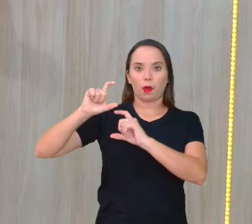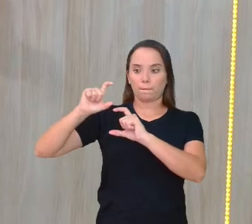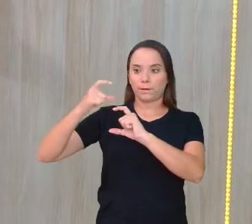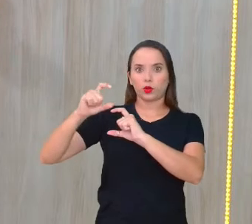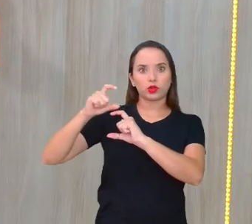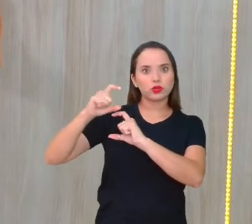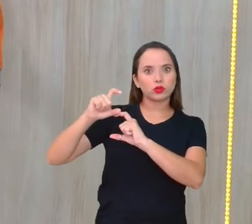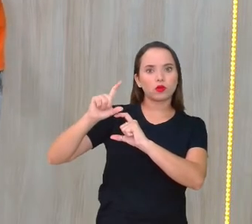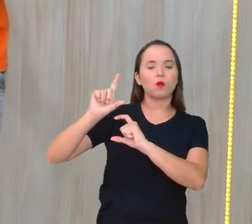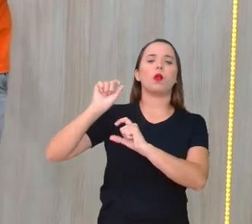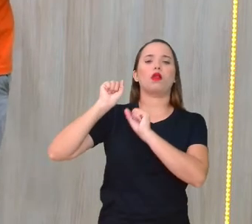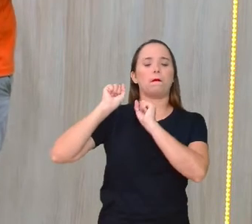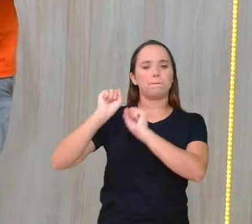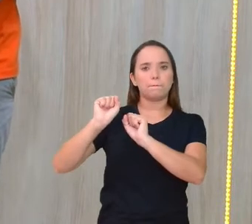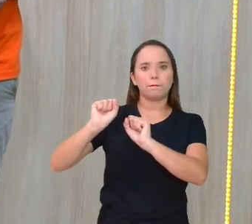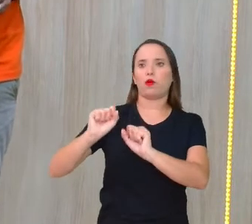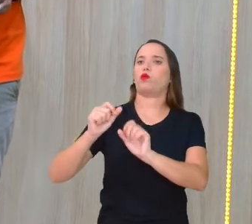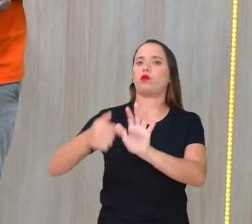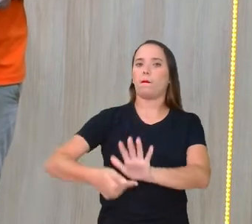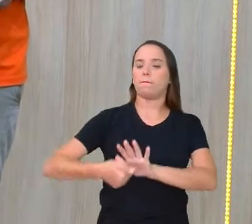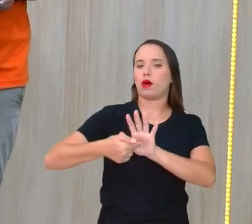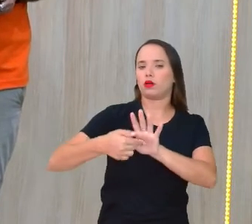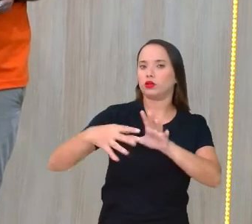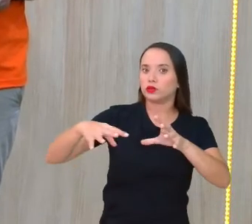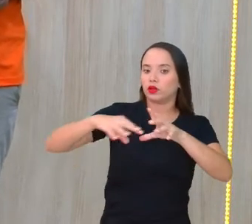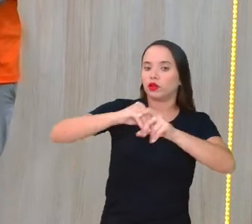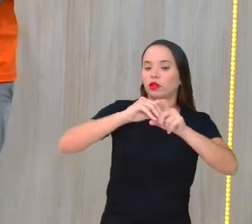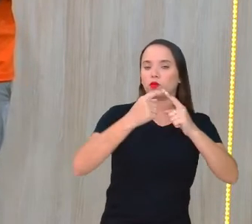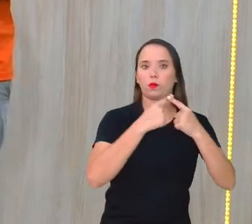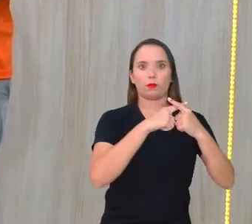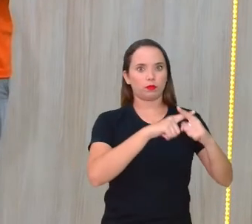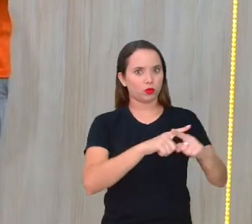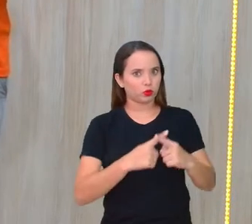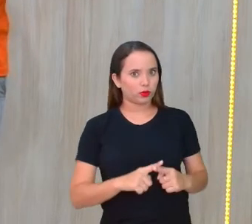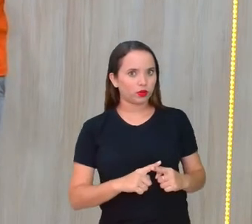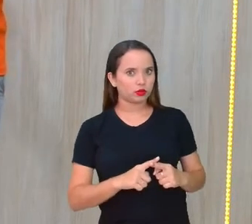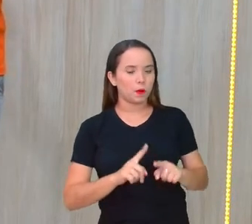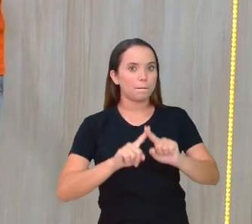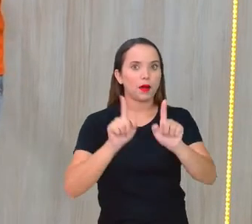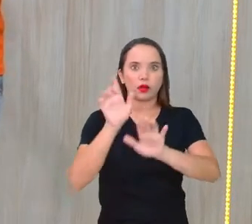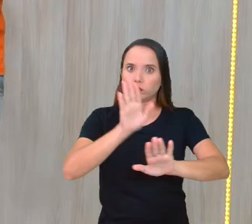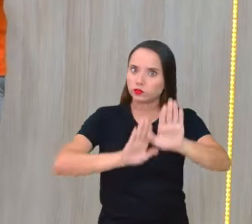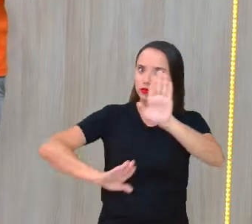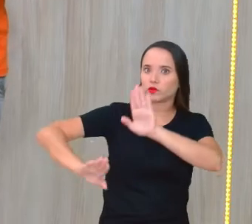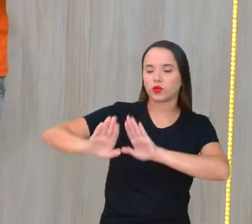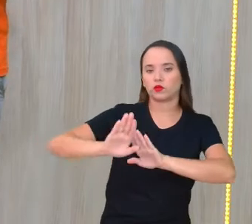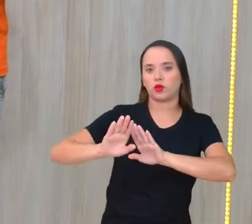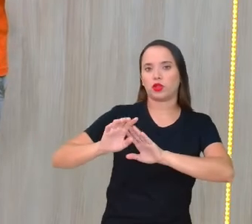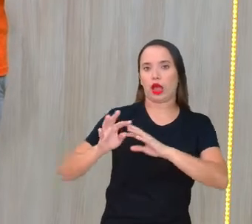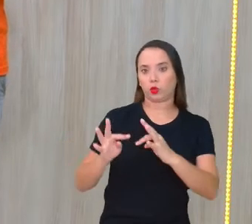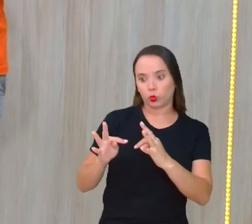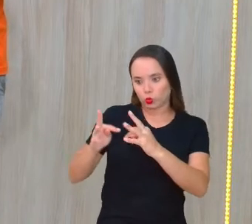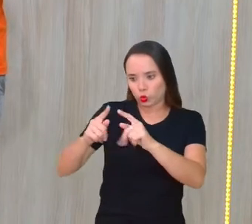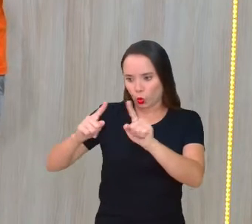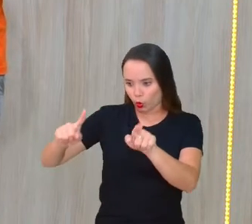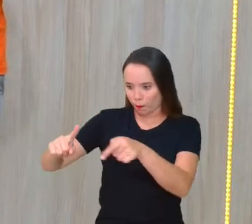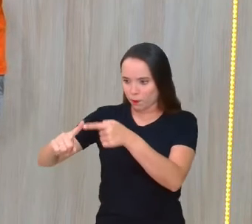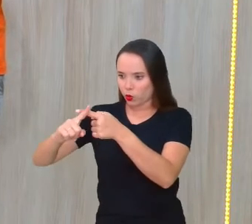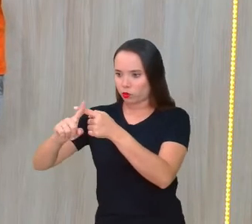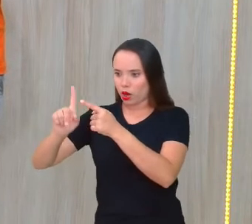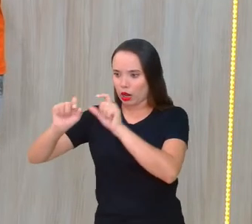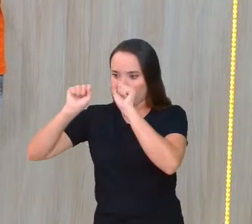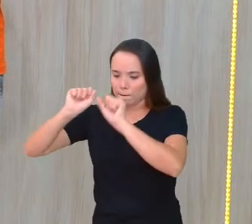ela pode vir de uma multiplicação. Cuidado para não confundir, de que toda multiplicação pode ser transformada